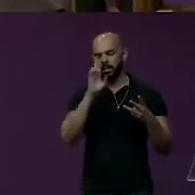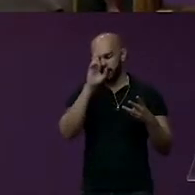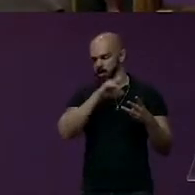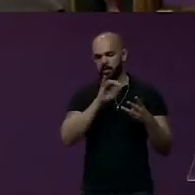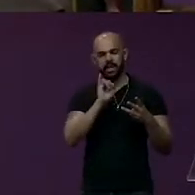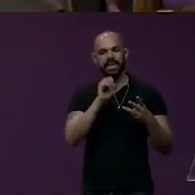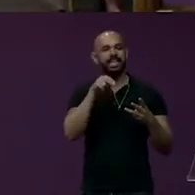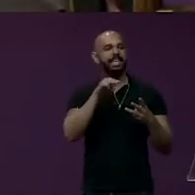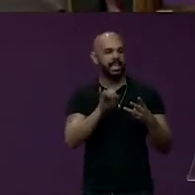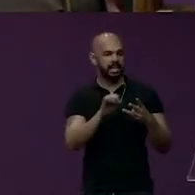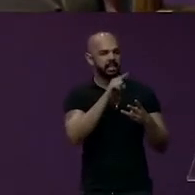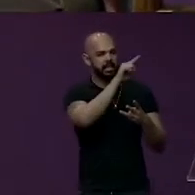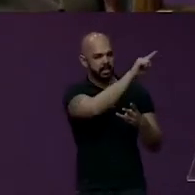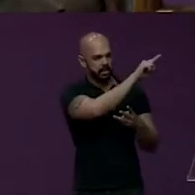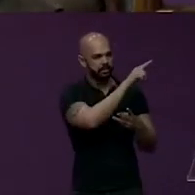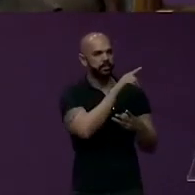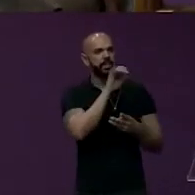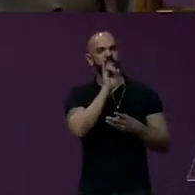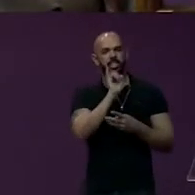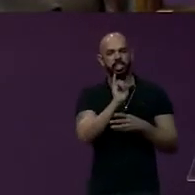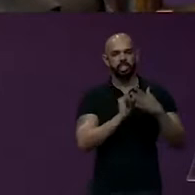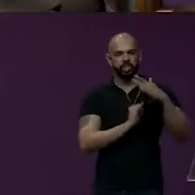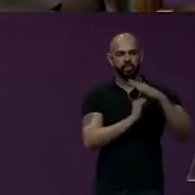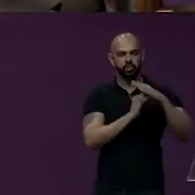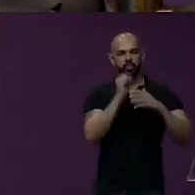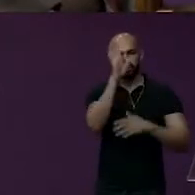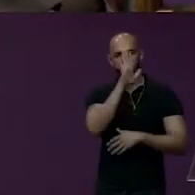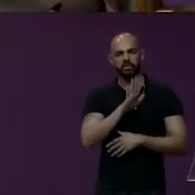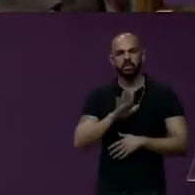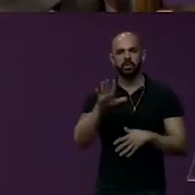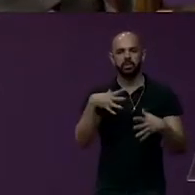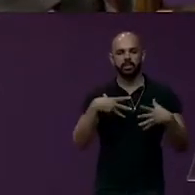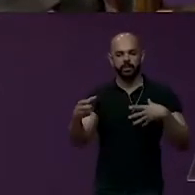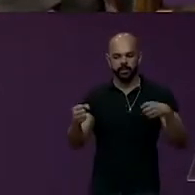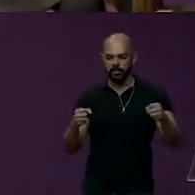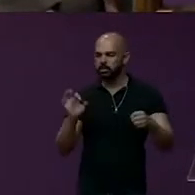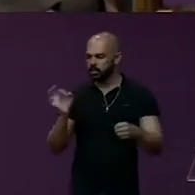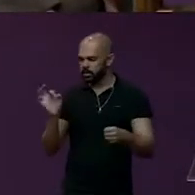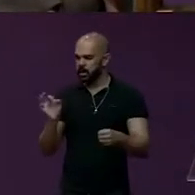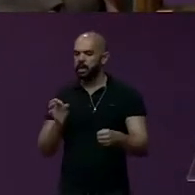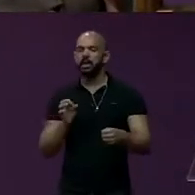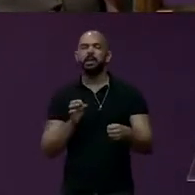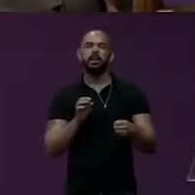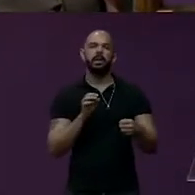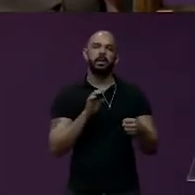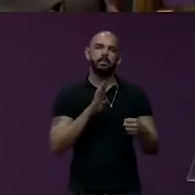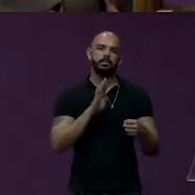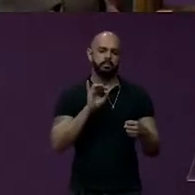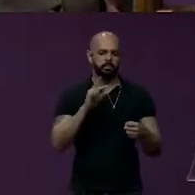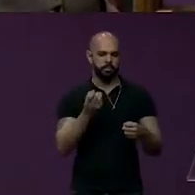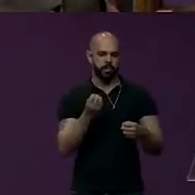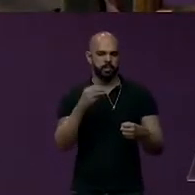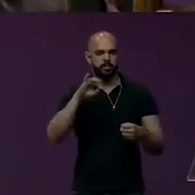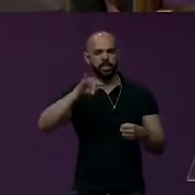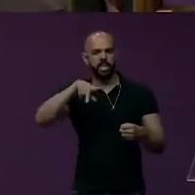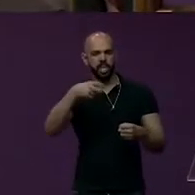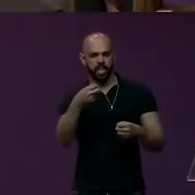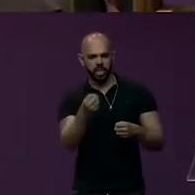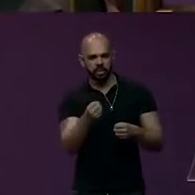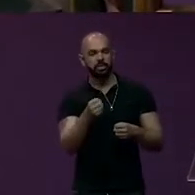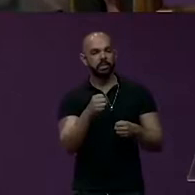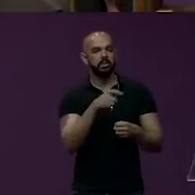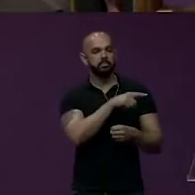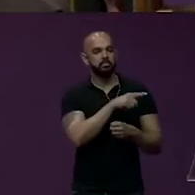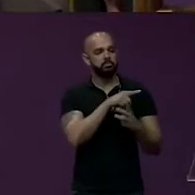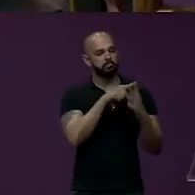UINE, visitaram o INE, o Instituto Nacional de Infectologia, e Biomanguinhos. E eu acho que ficaram